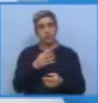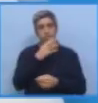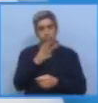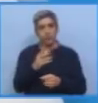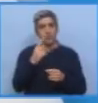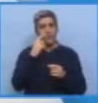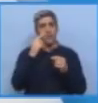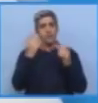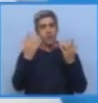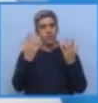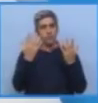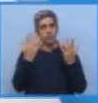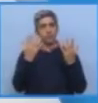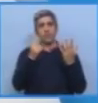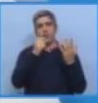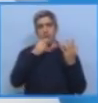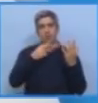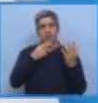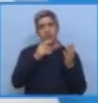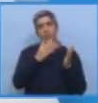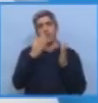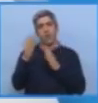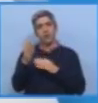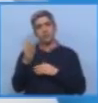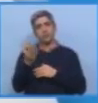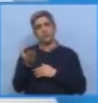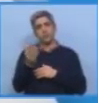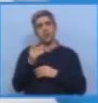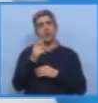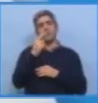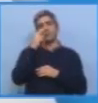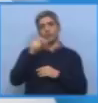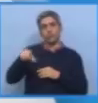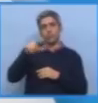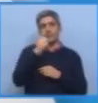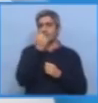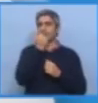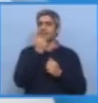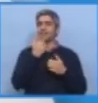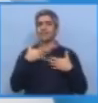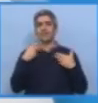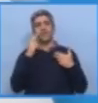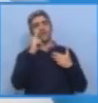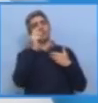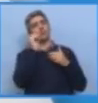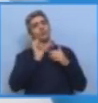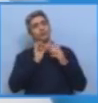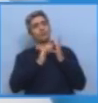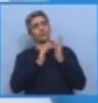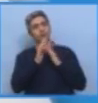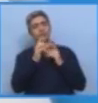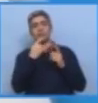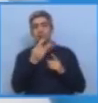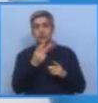as mãos e o lado. Os discípulos ficaram cheios de alegria ao verem o Senhor. Jesus disse-lhes de